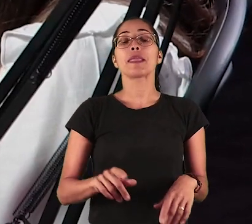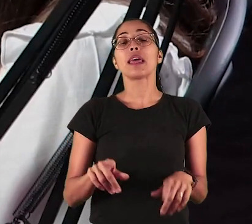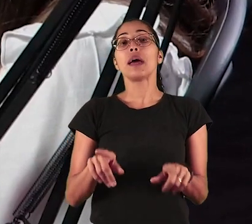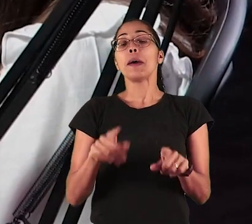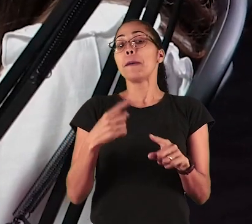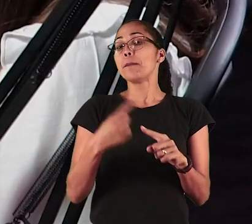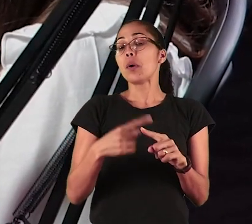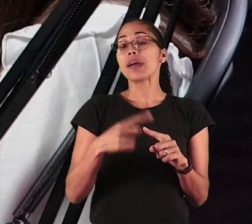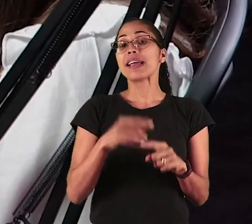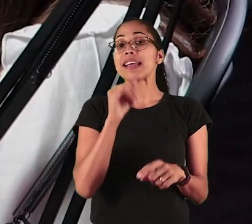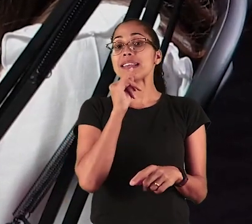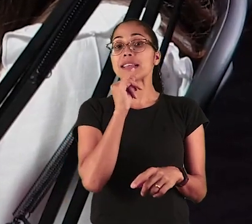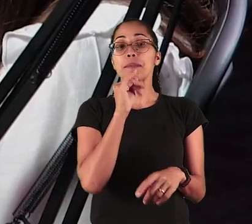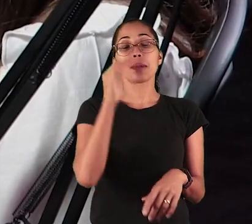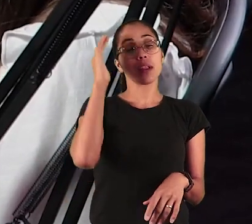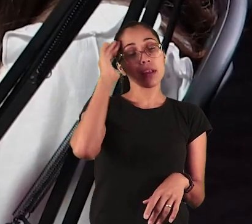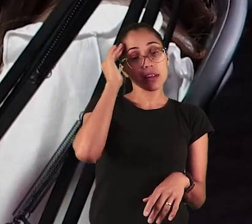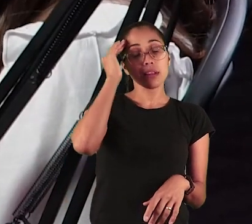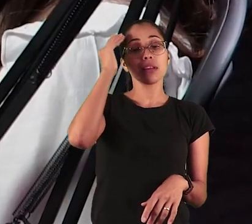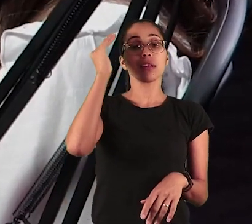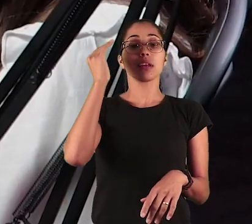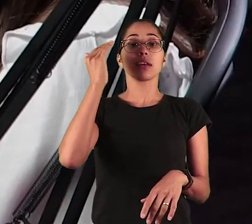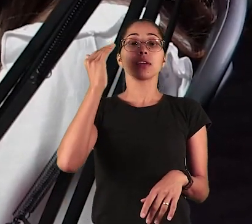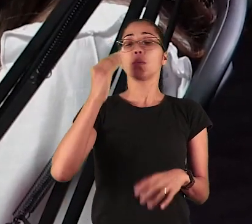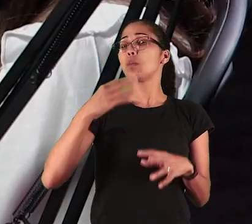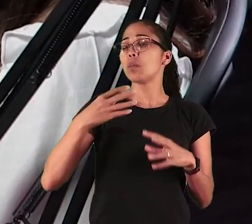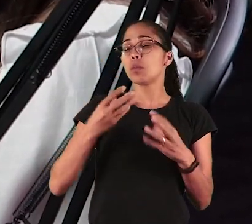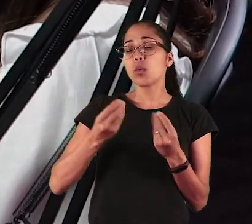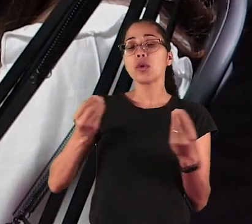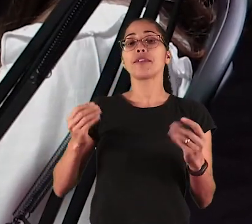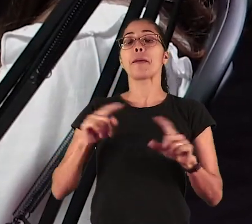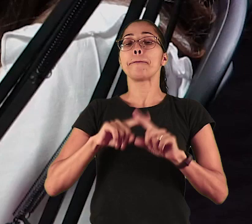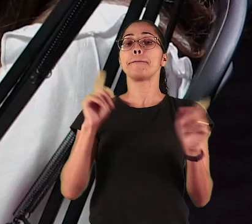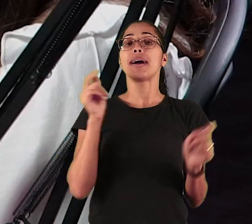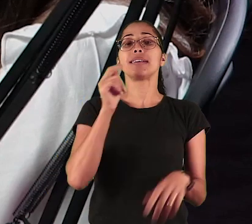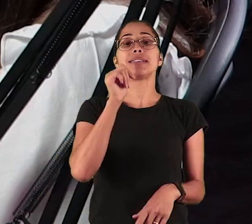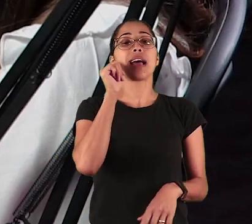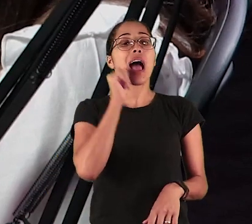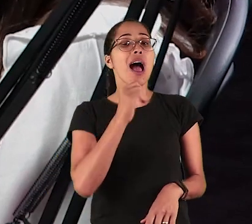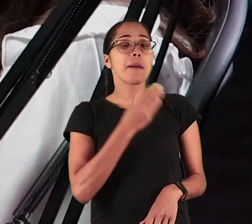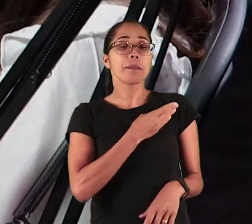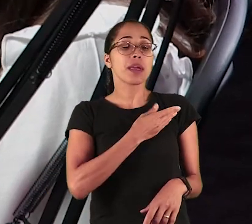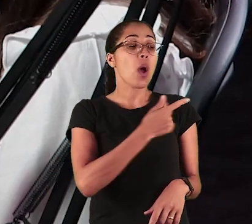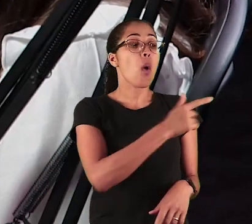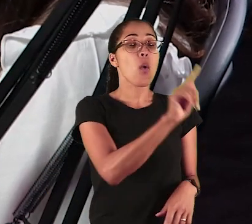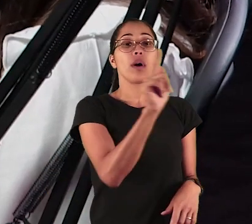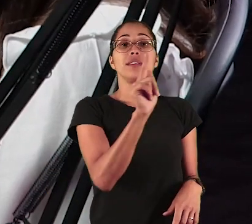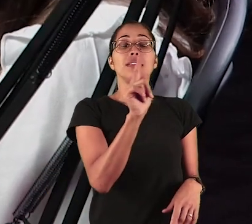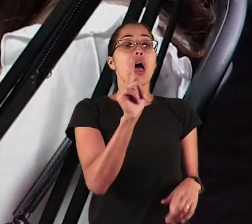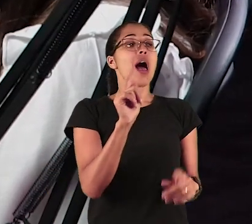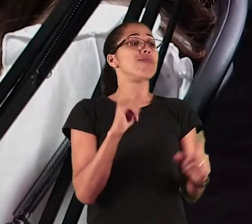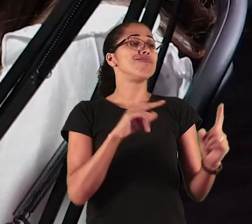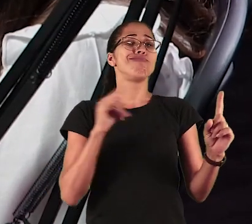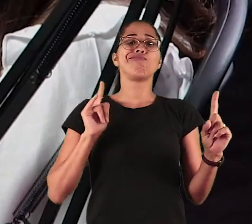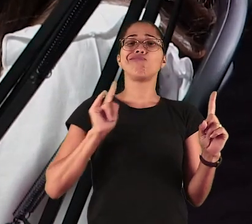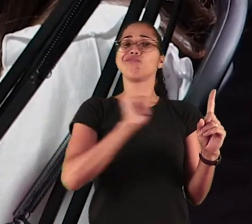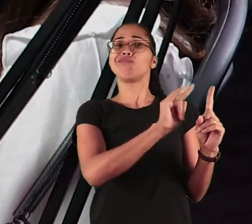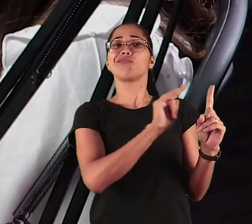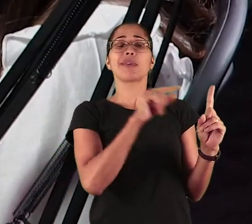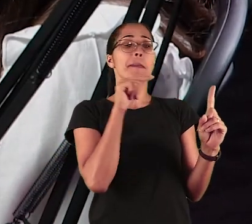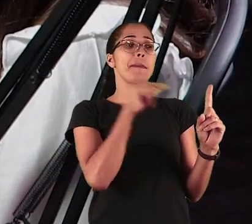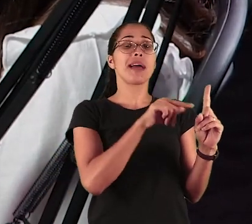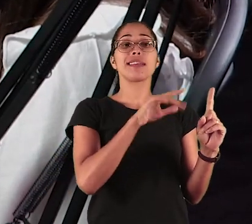minha cópia sem ter uma história parecida Então ela me compreende muito mas tem outras que eu também adoro admiro e amo elas